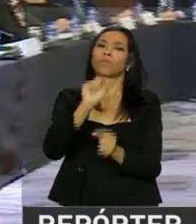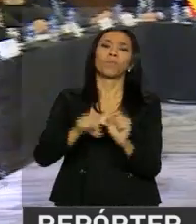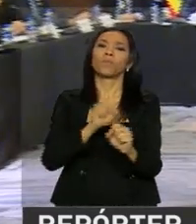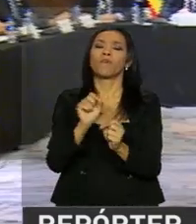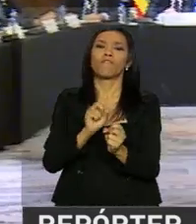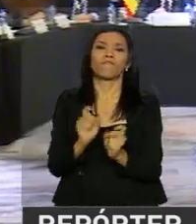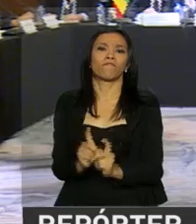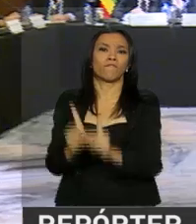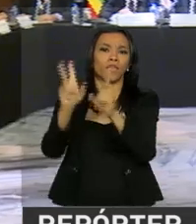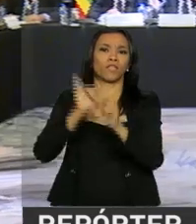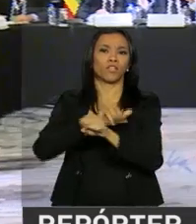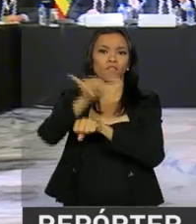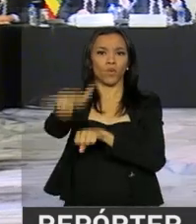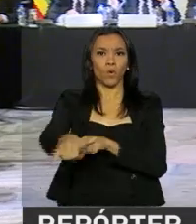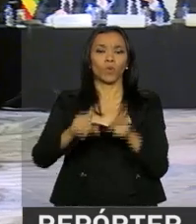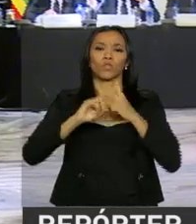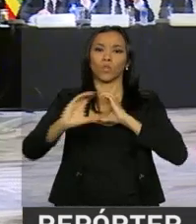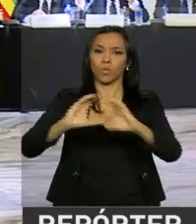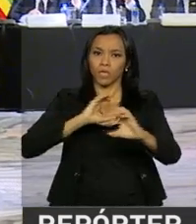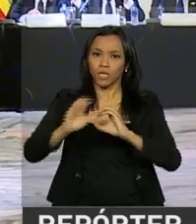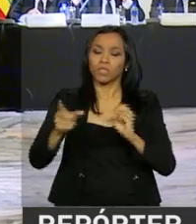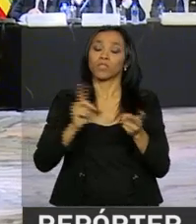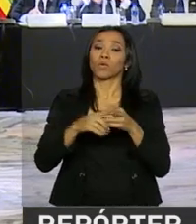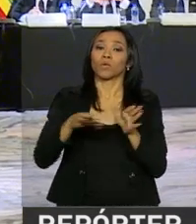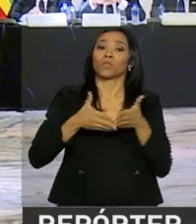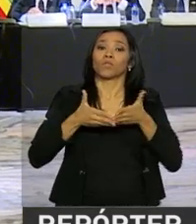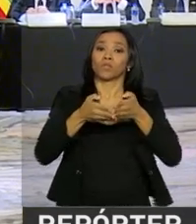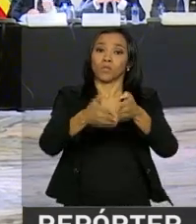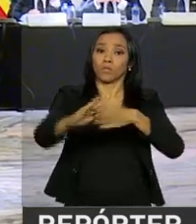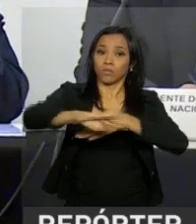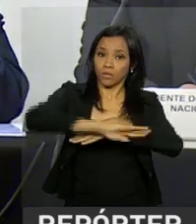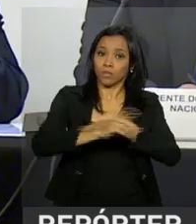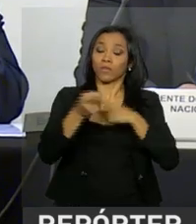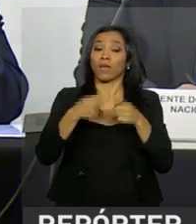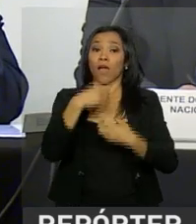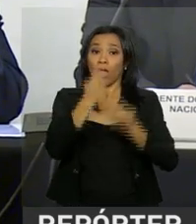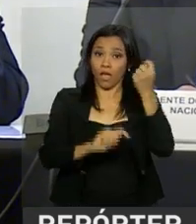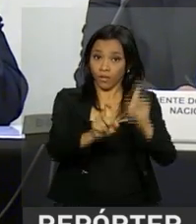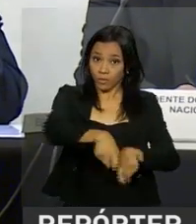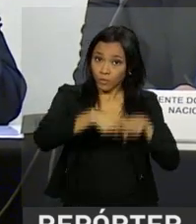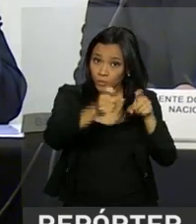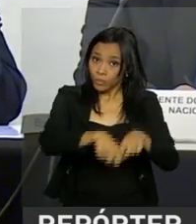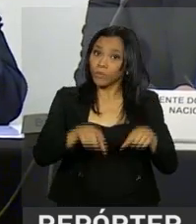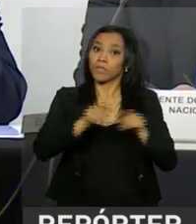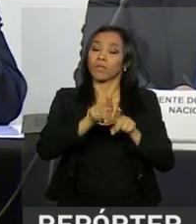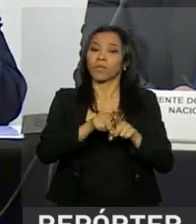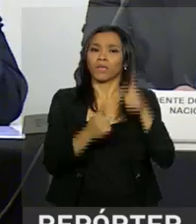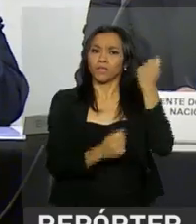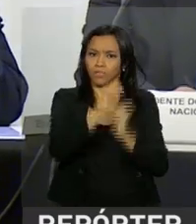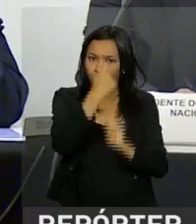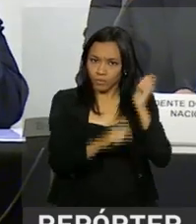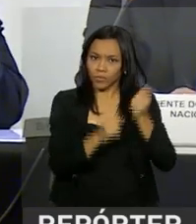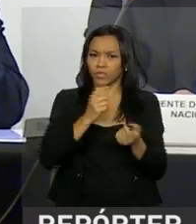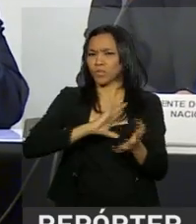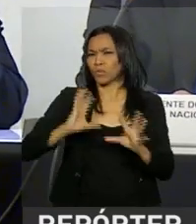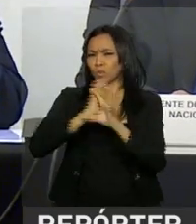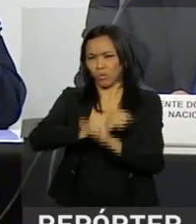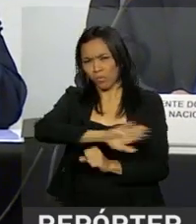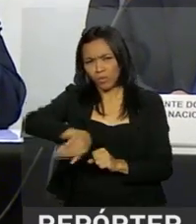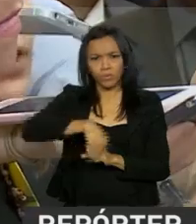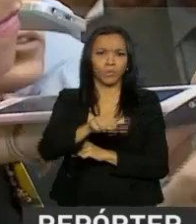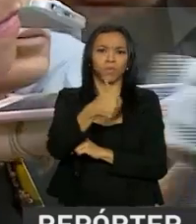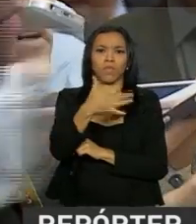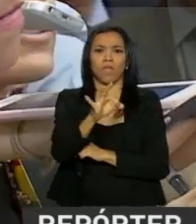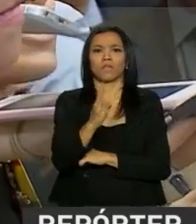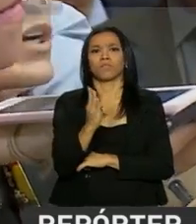aviões, comunicações, portos, agricultura e siderurgia, que somam mais de 10 bilhões de reais em